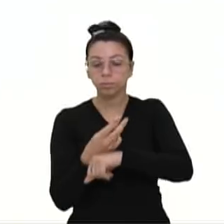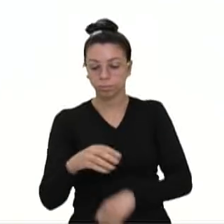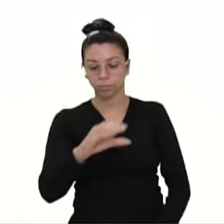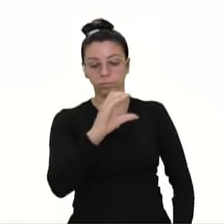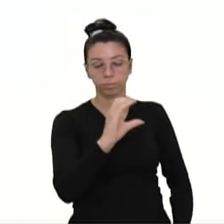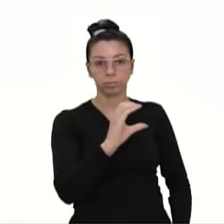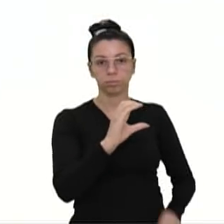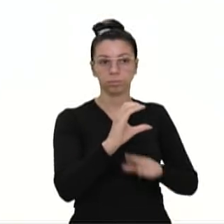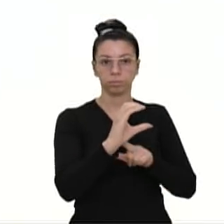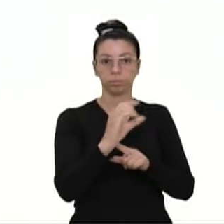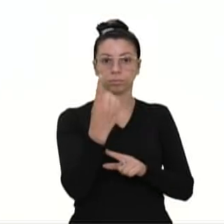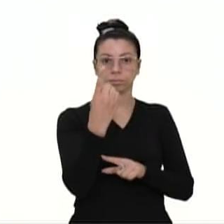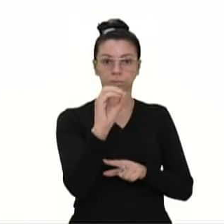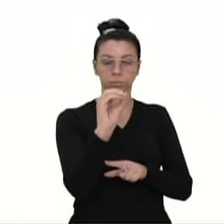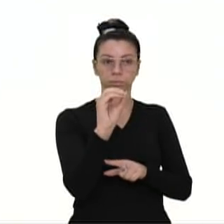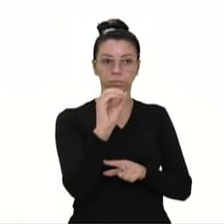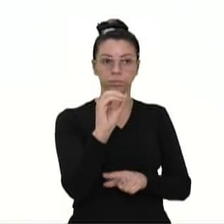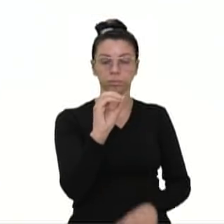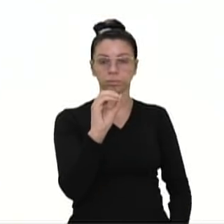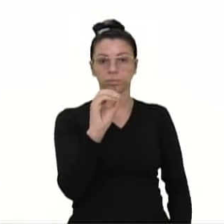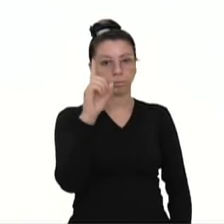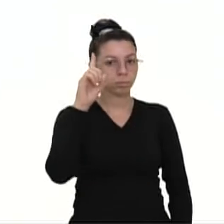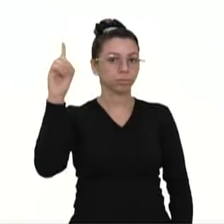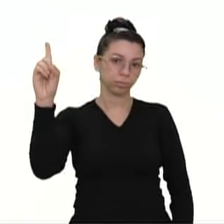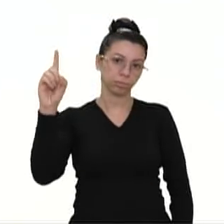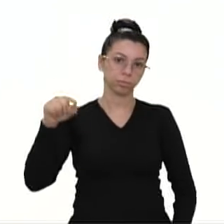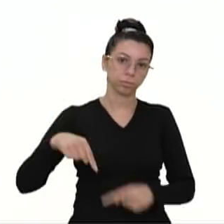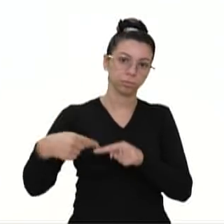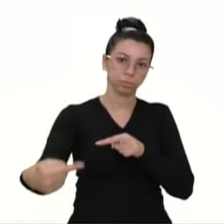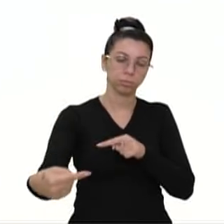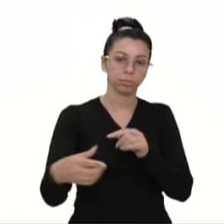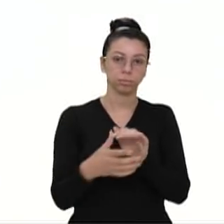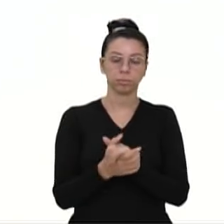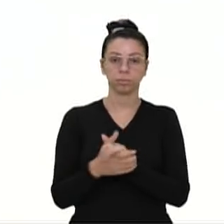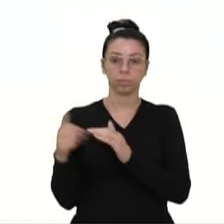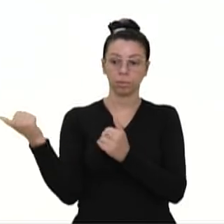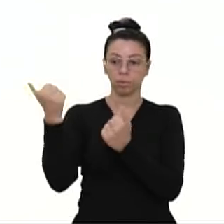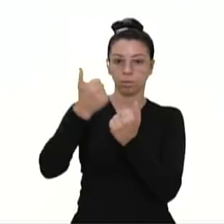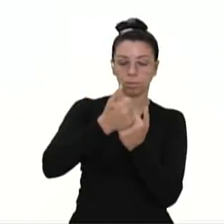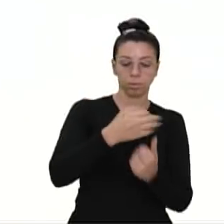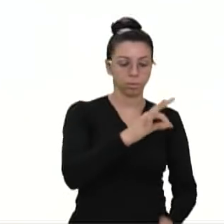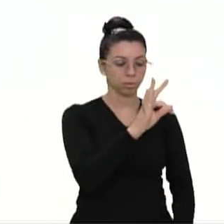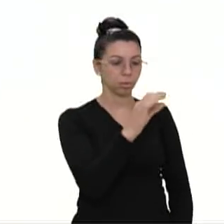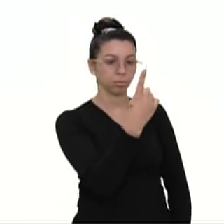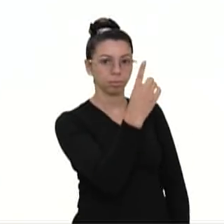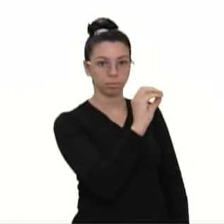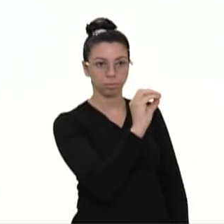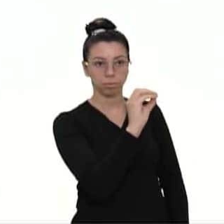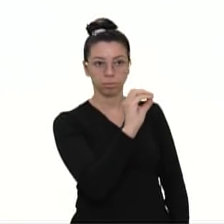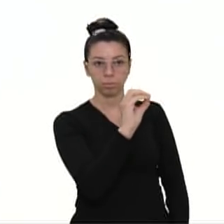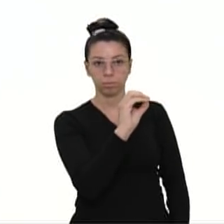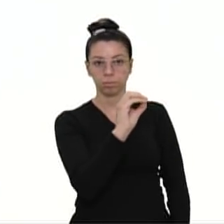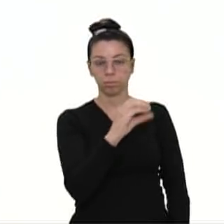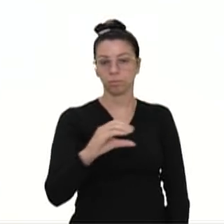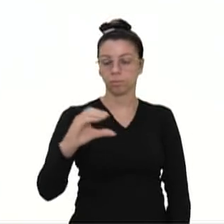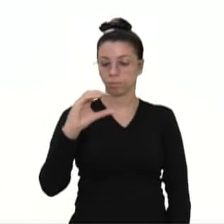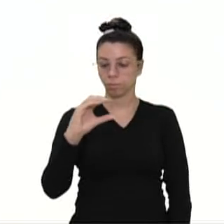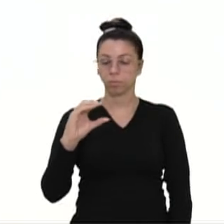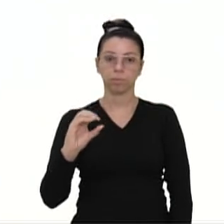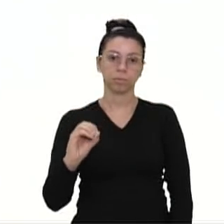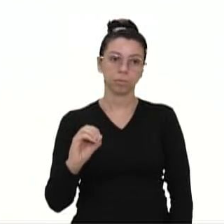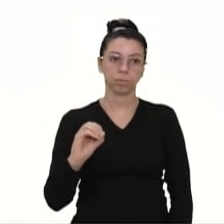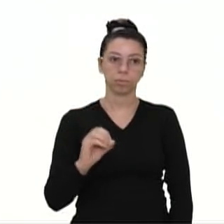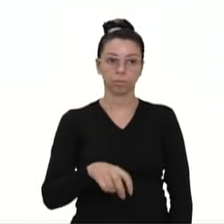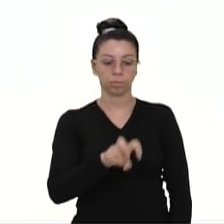C de 10, ou seja, depois de 10 dias. Então, vamos trocar, substituir o T por 10. População